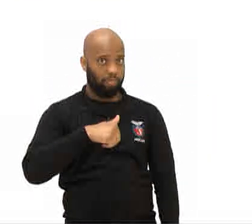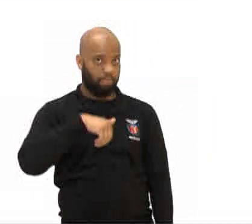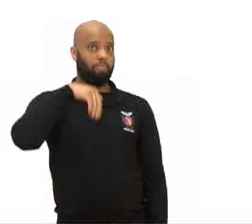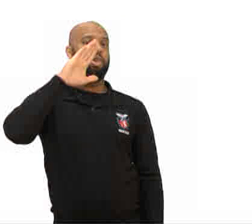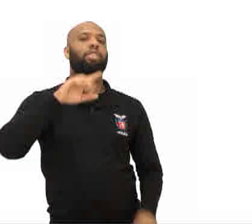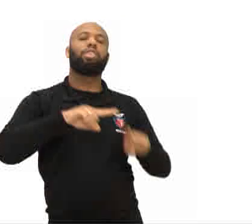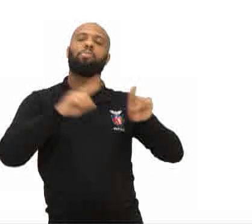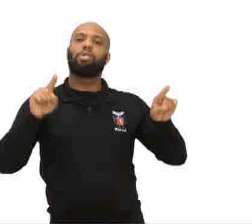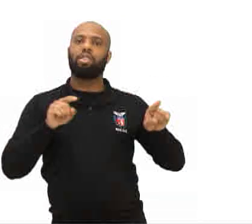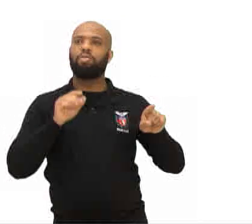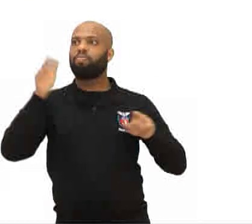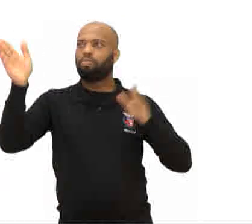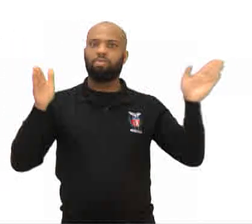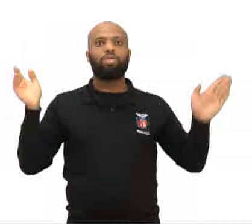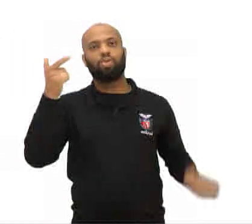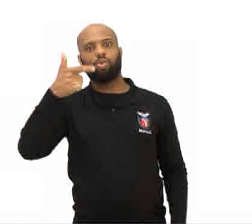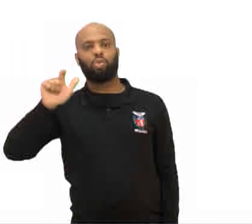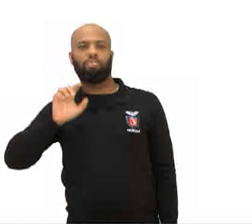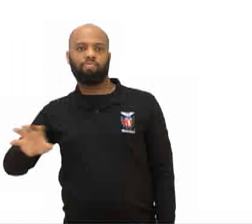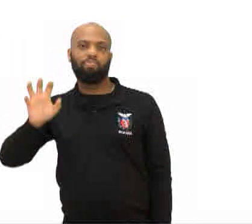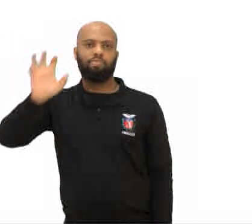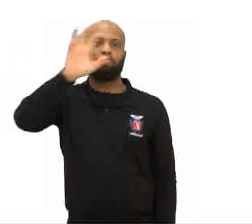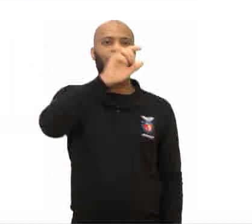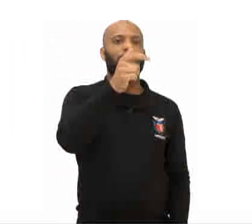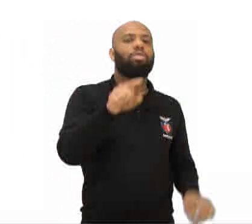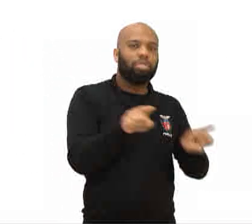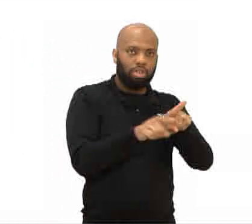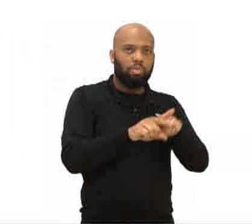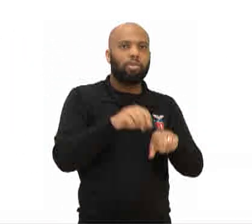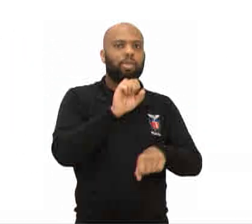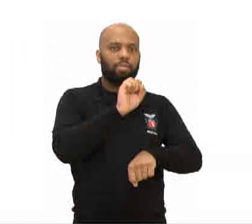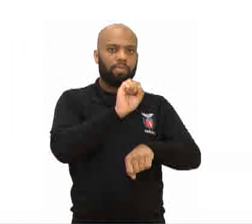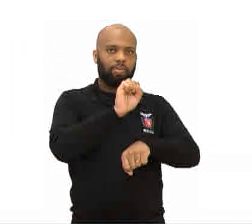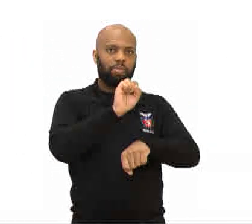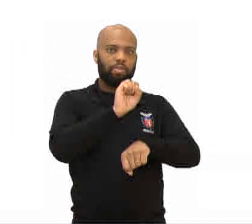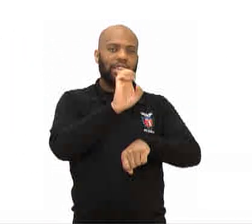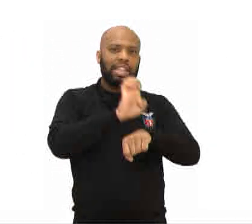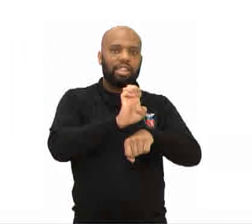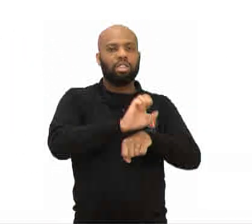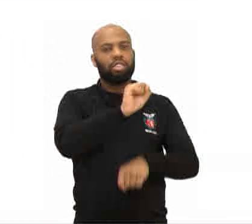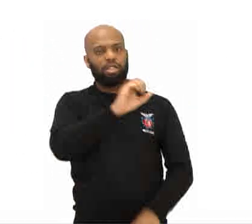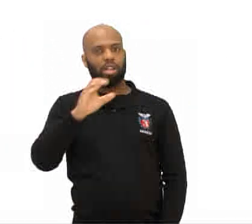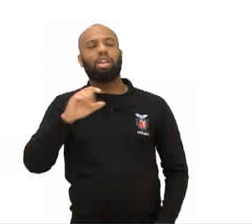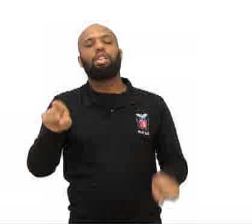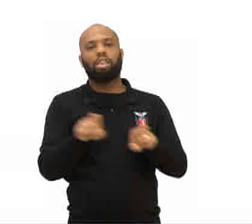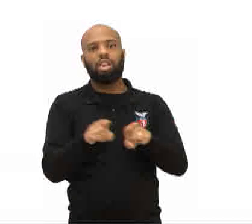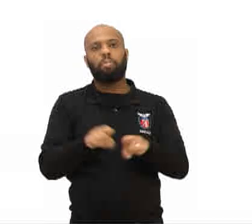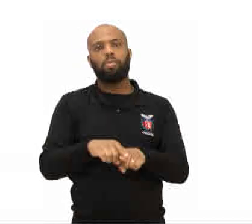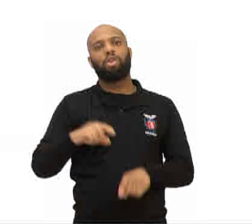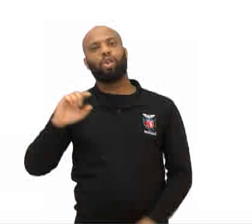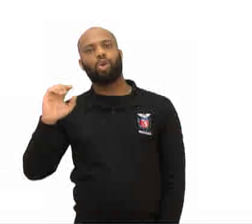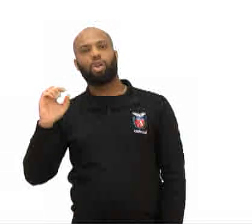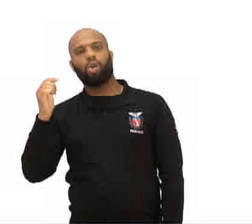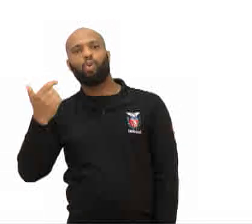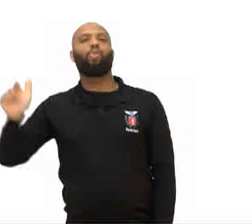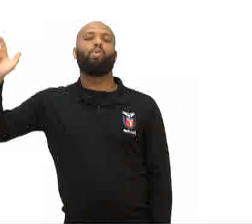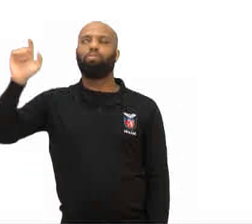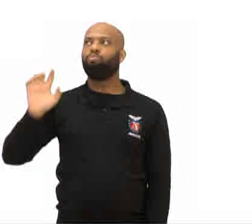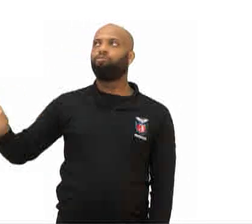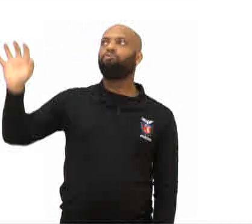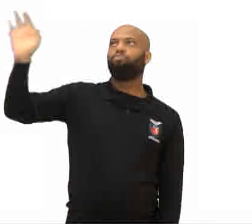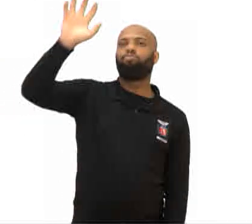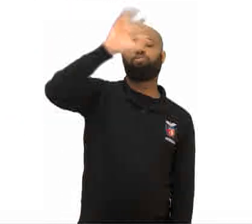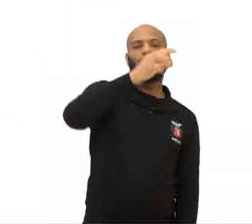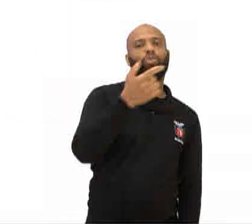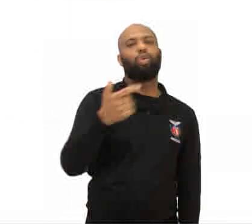né? Mas também ali acontece em outras partes do estado de Santa Catarina, e como a gente viu que ela também acontece em